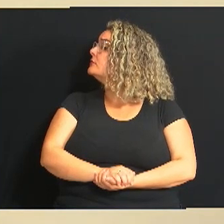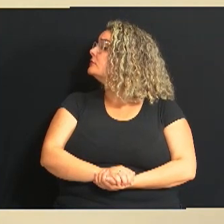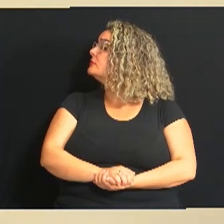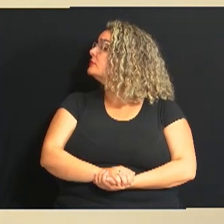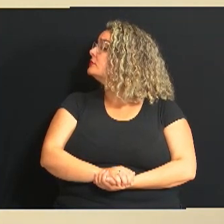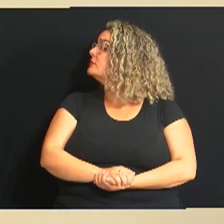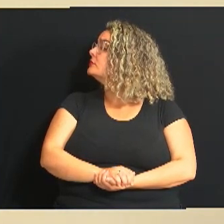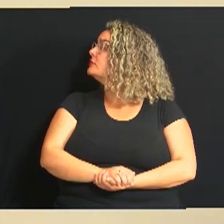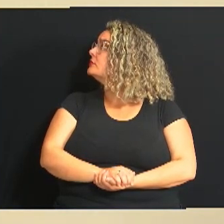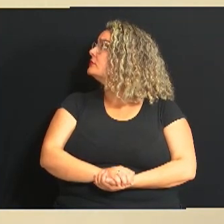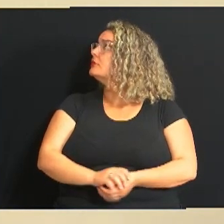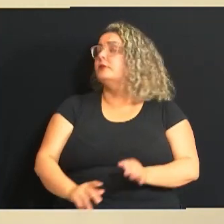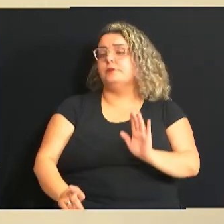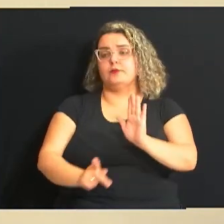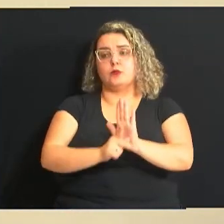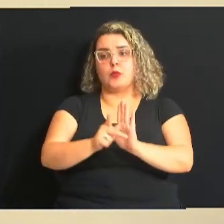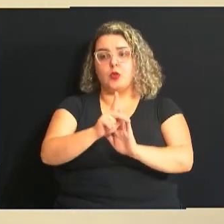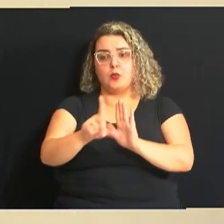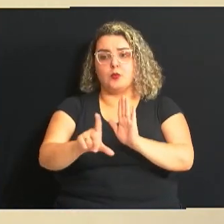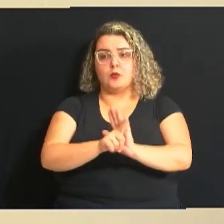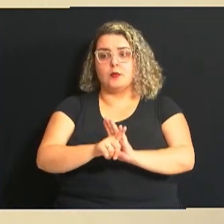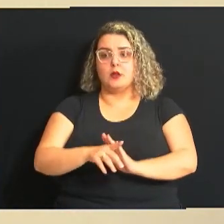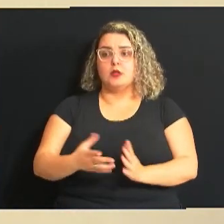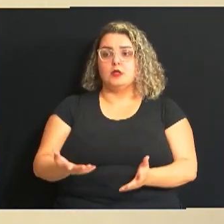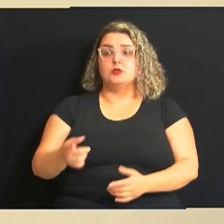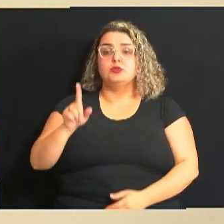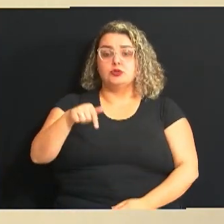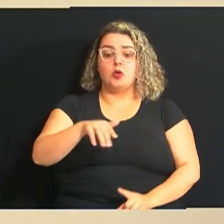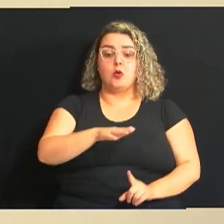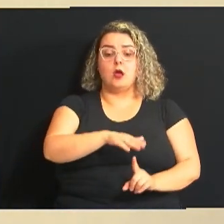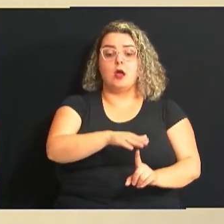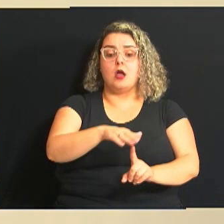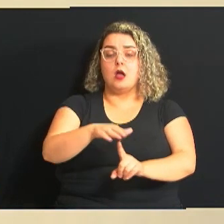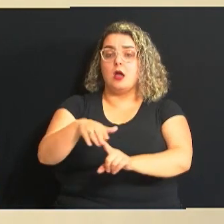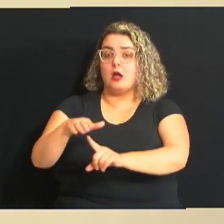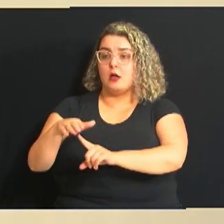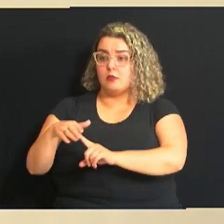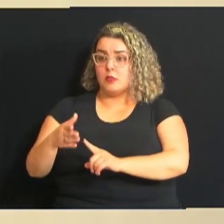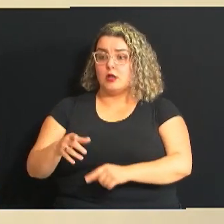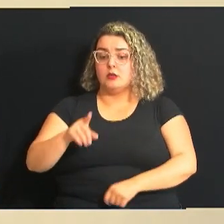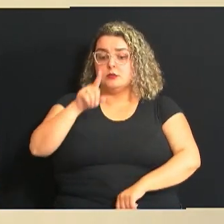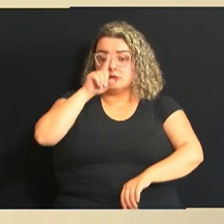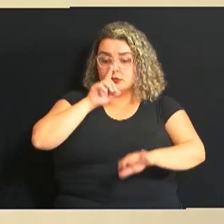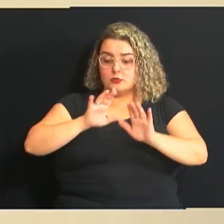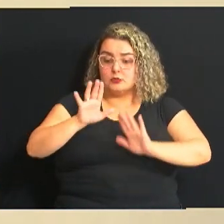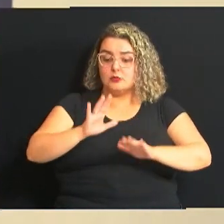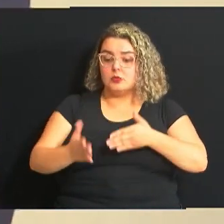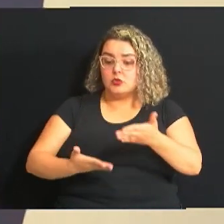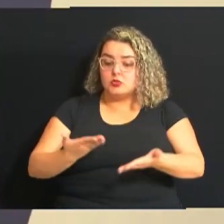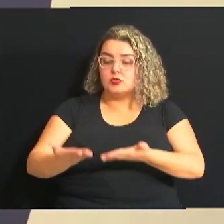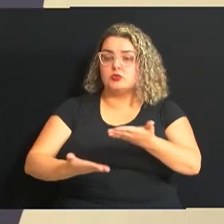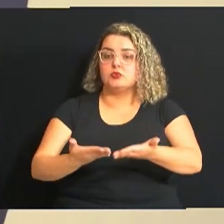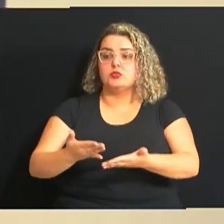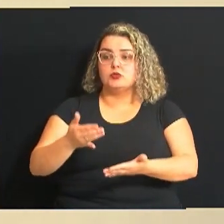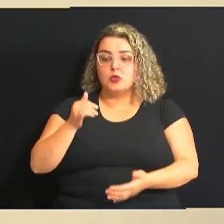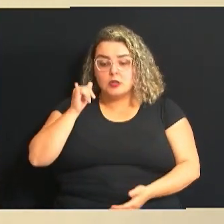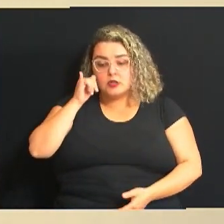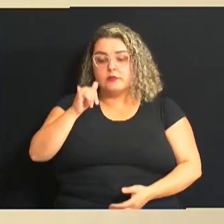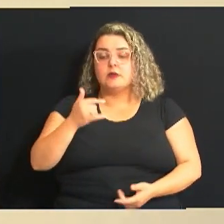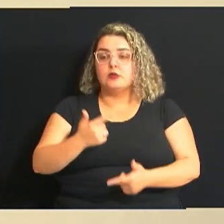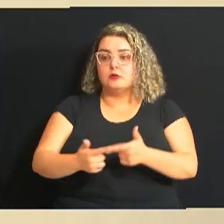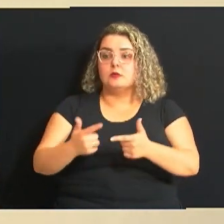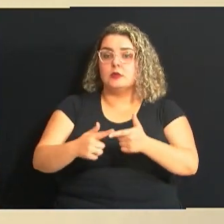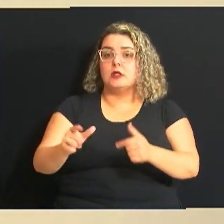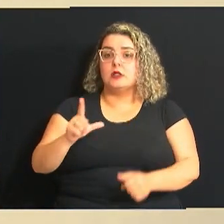É um projeto de lei que envolve a questão do meio ambiente, né, da preservação ambiental, e acaba gerando um selo